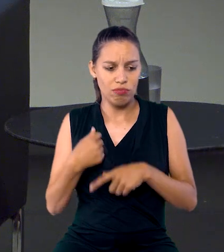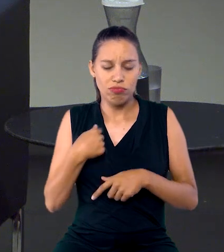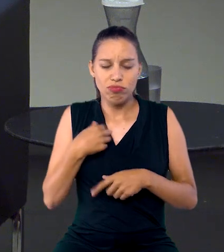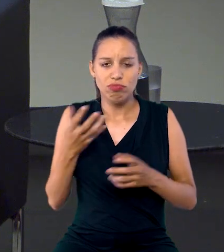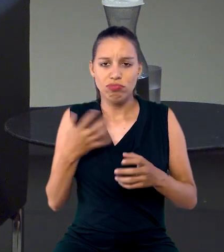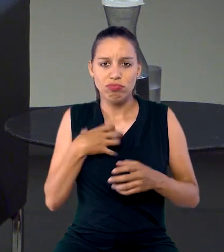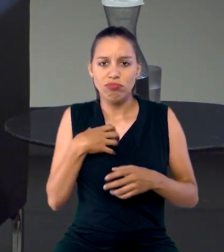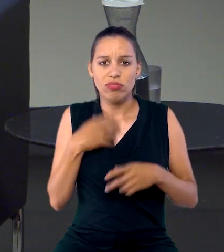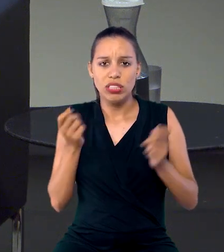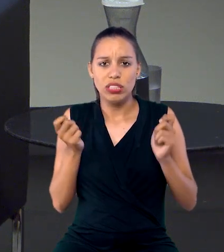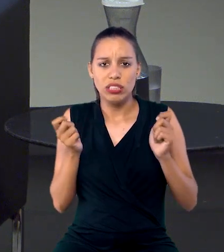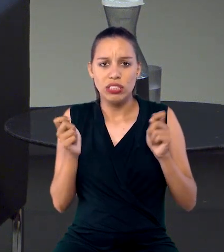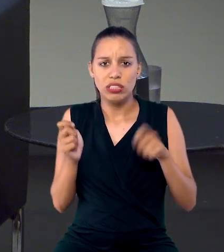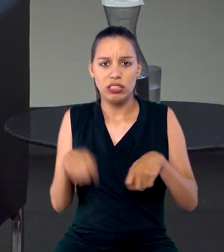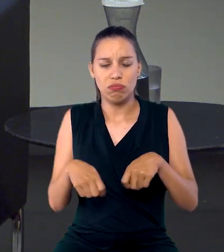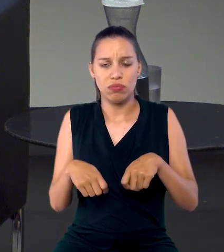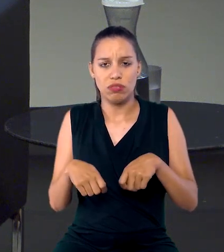incapaz,